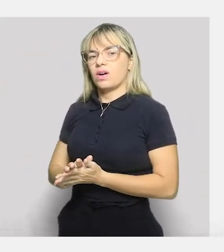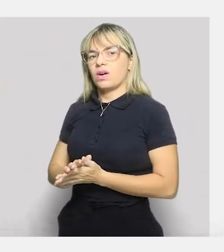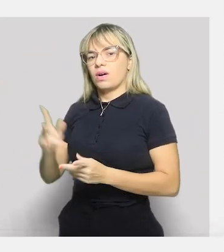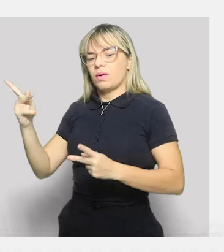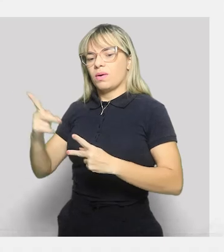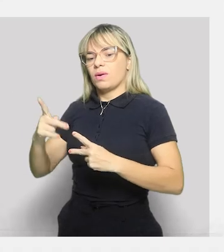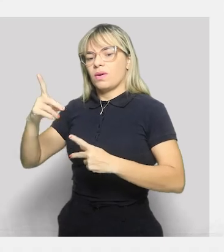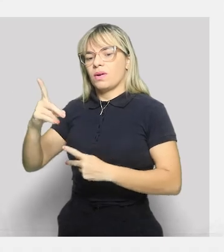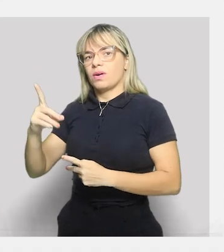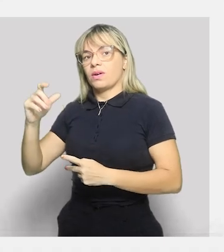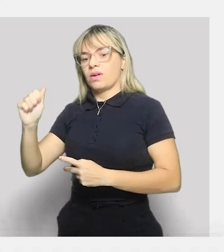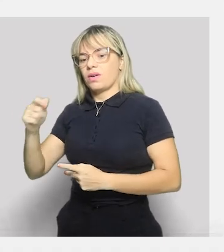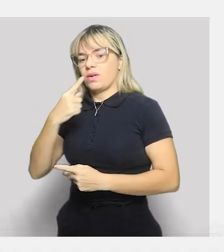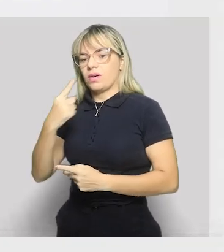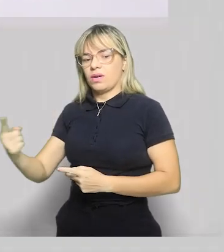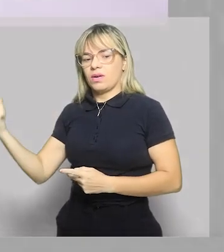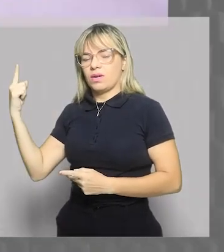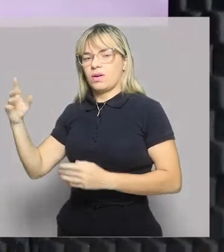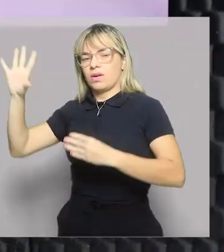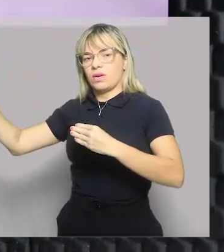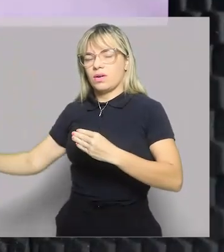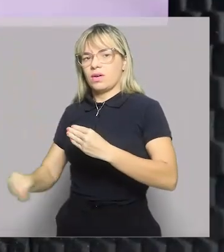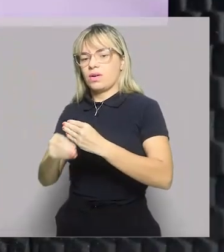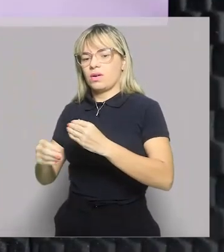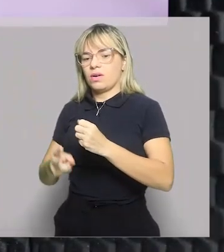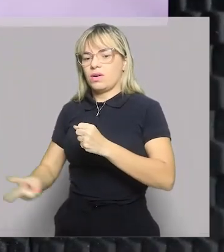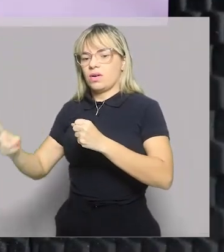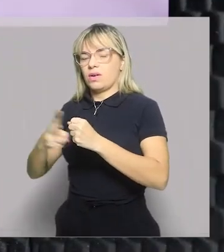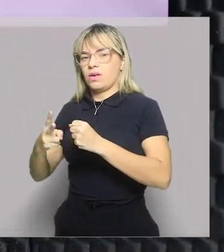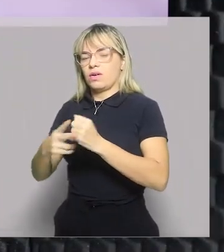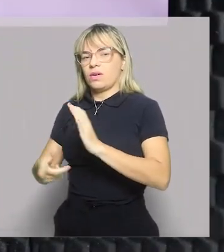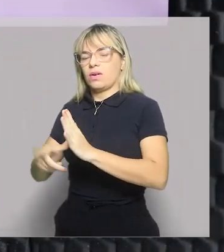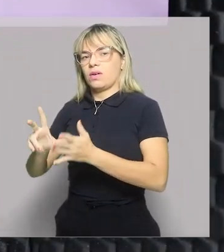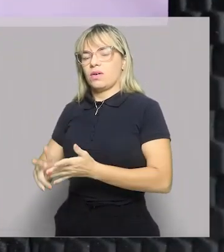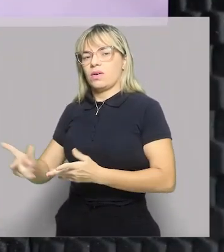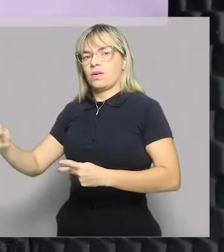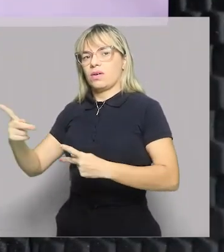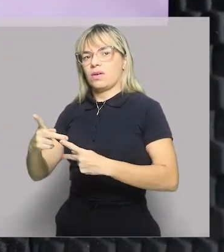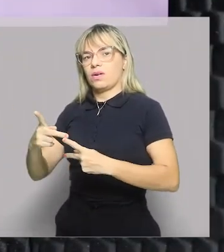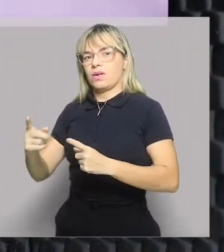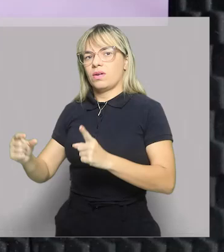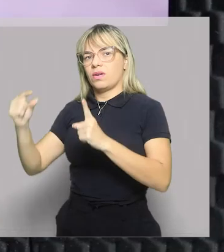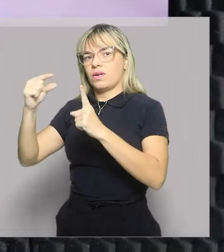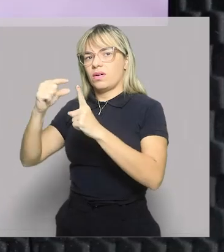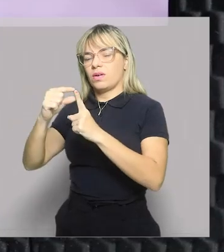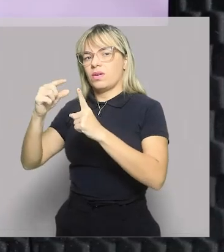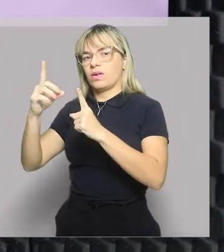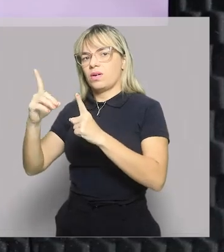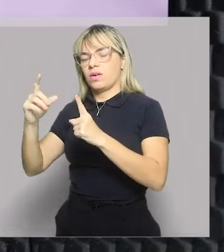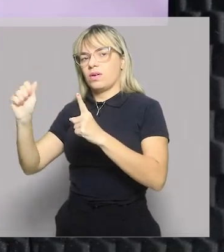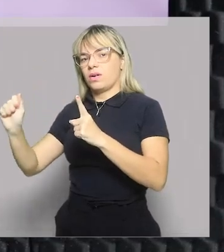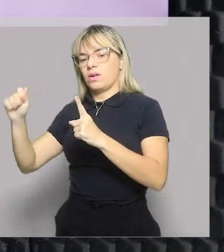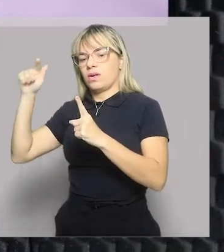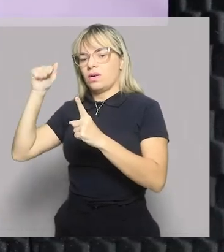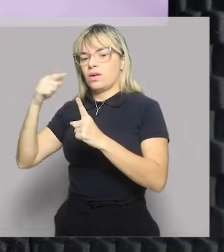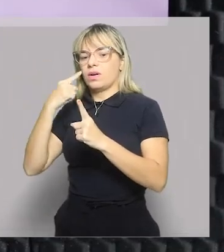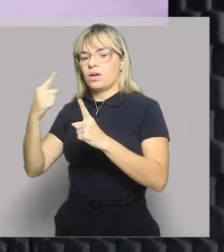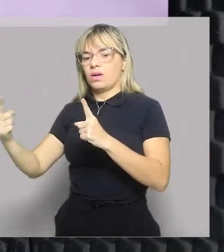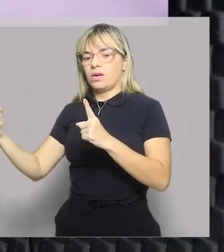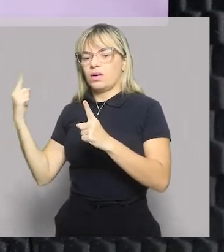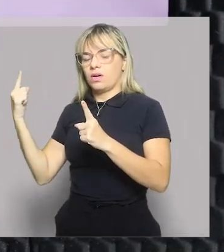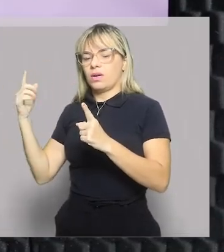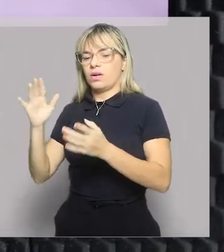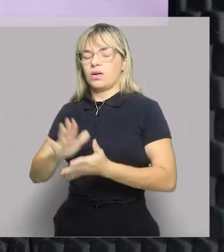o complemento verbal e notem também que ele vem antecedido da preposição dar, né? O de e